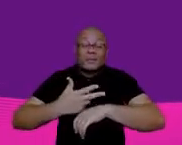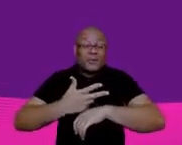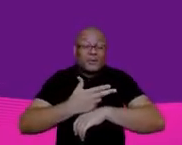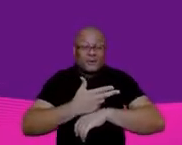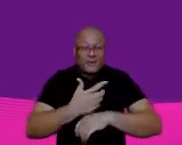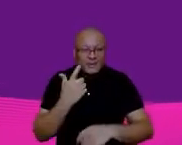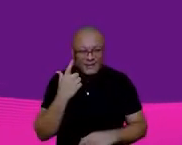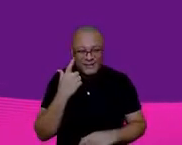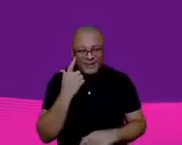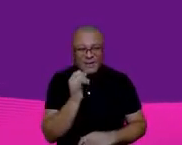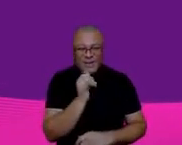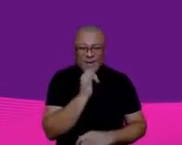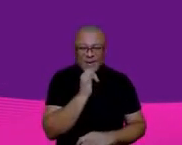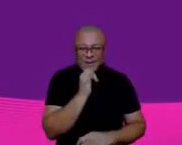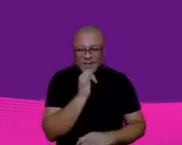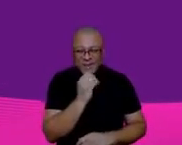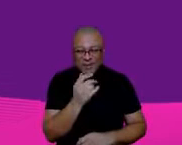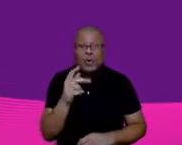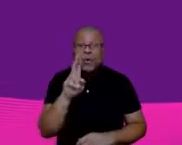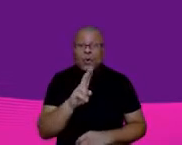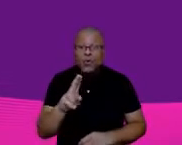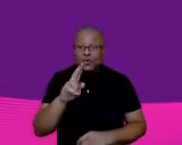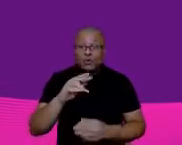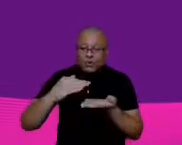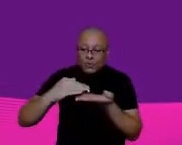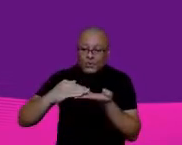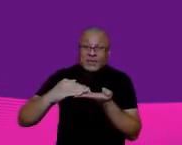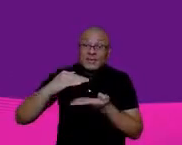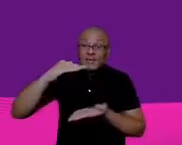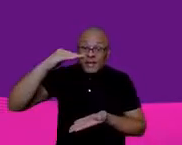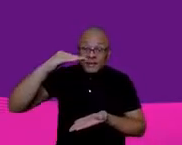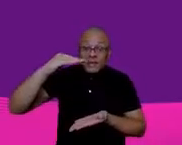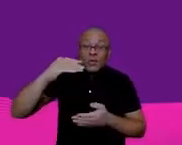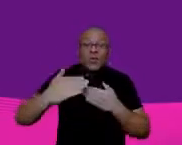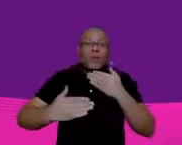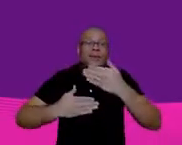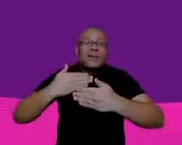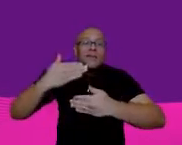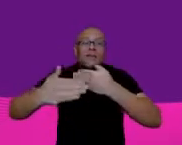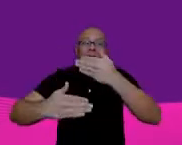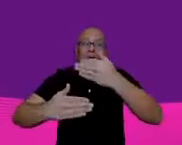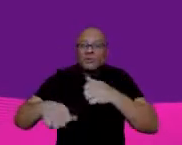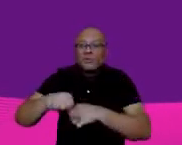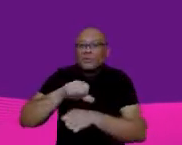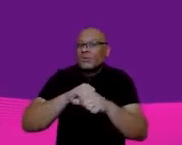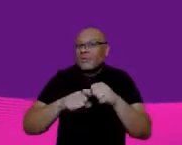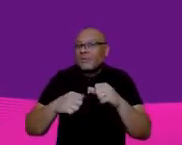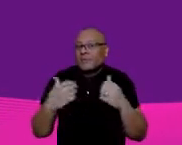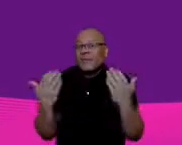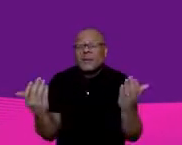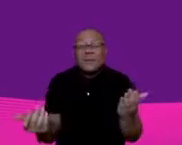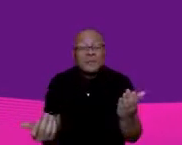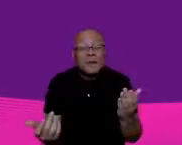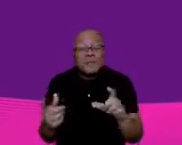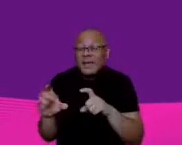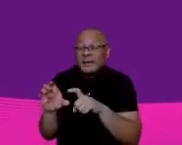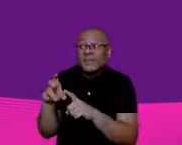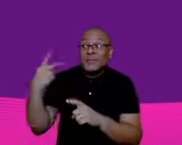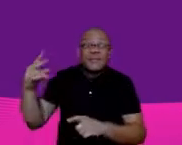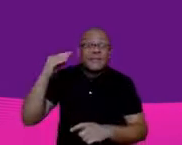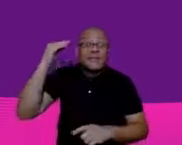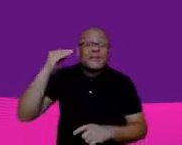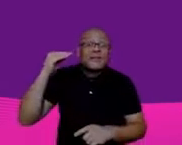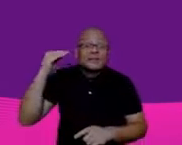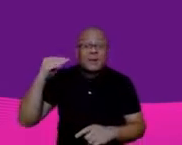de um espaçador que a gente utilizou para depois fazer uma segunda etapa de cirurgia. Mas é extremamente dependente. Se eu não tivesse